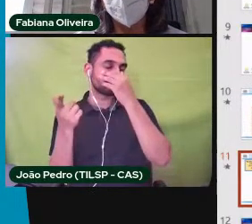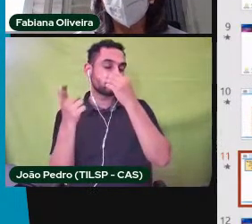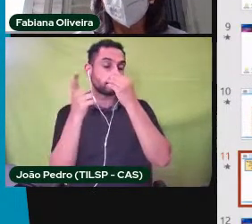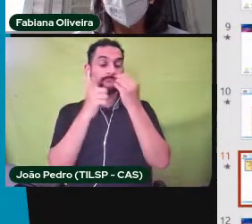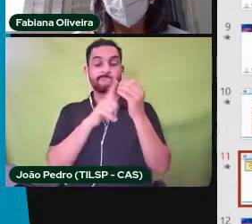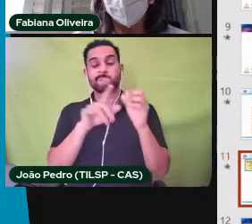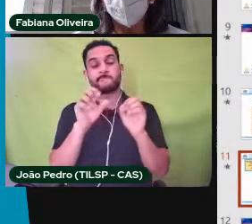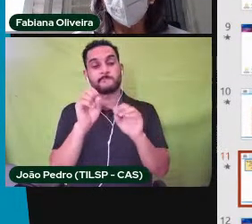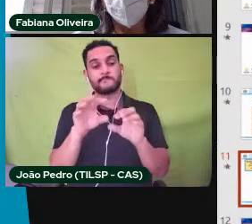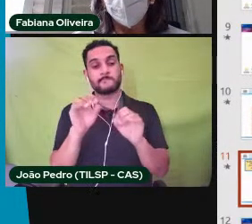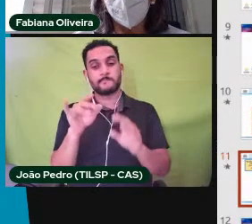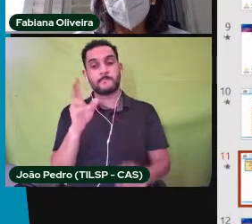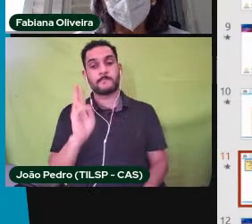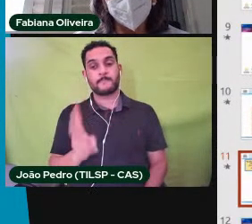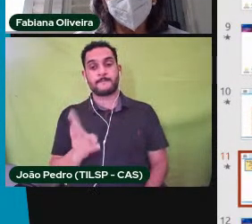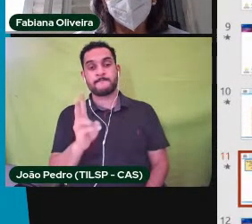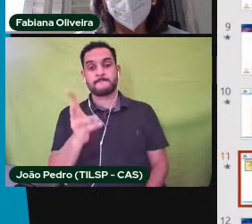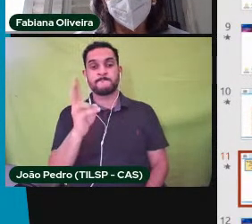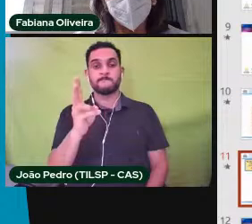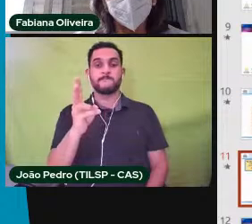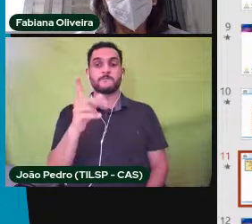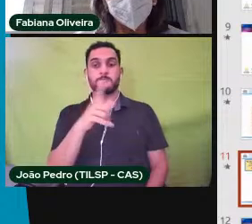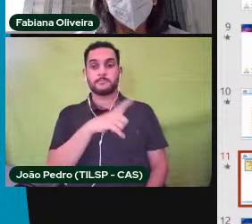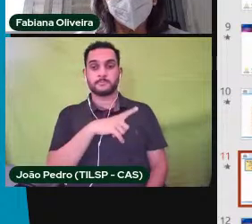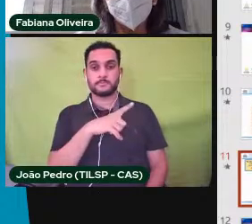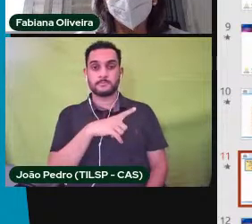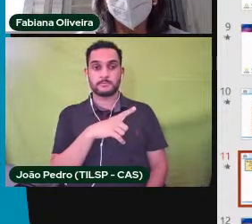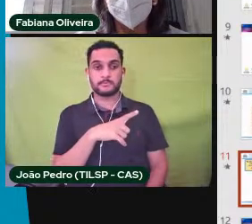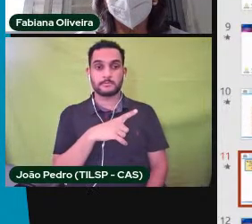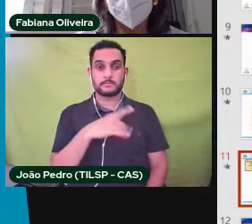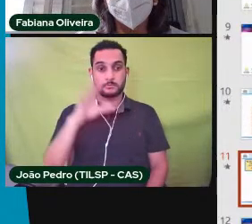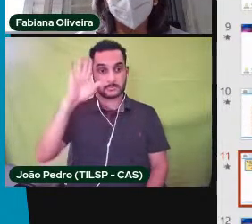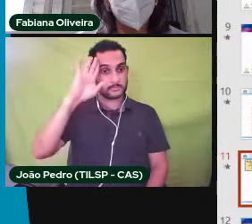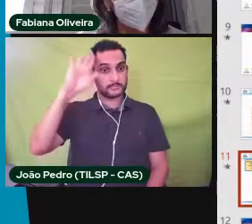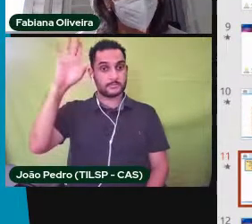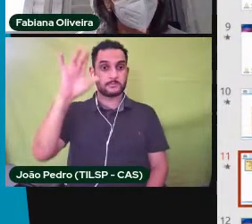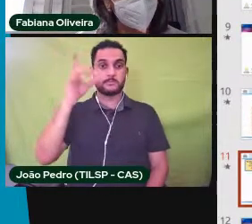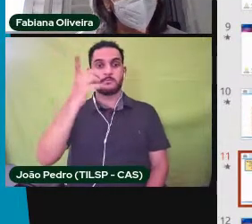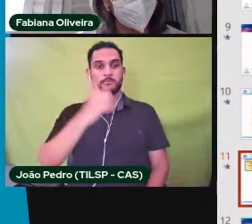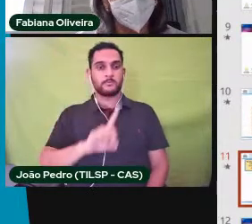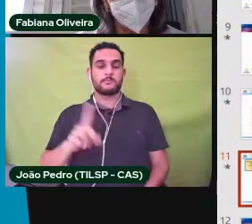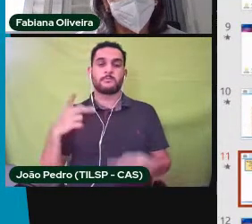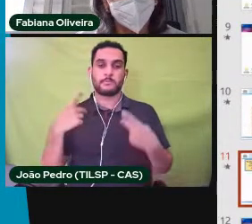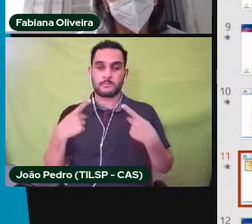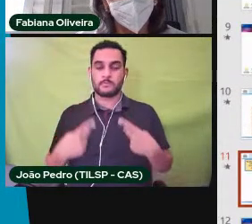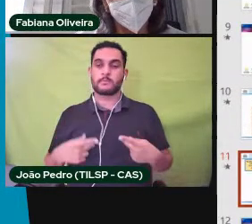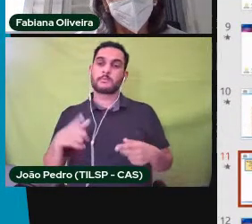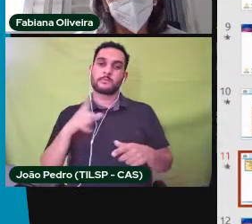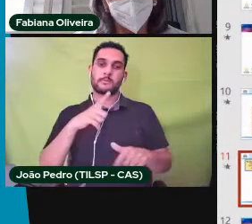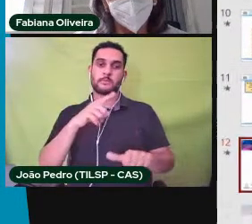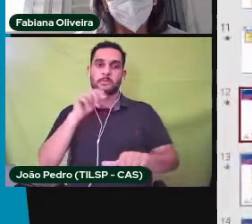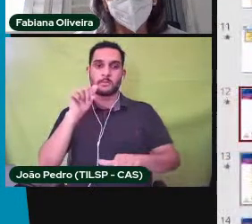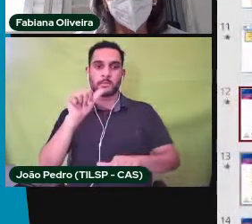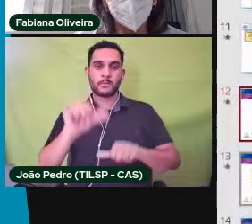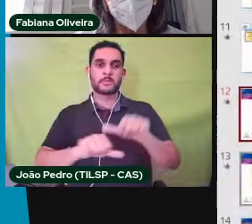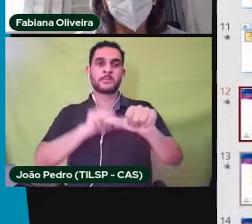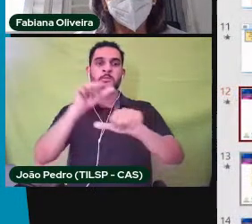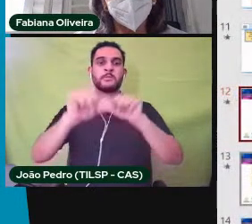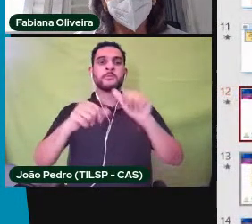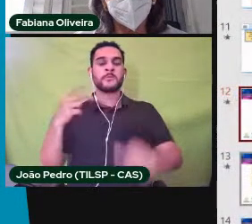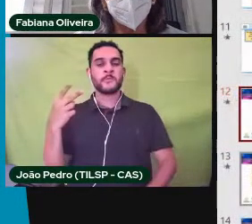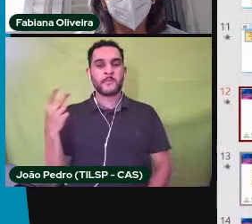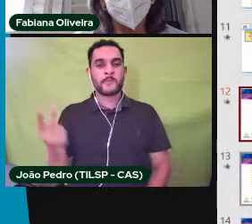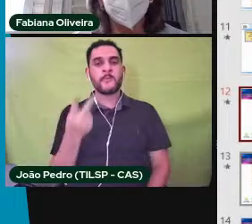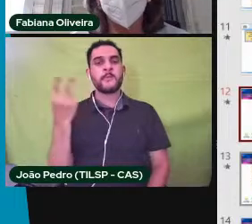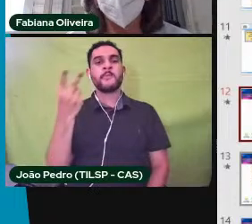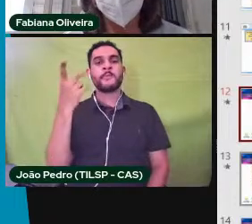sendo o locus dos direitos humanos, que precisa estar sempre em movimento e valorizado? Porque nós sabemos